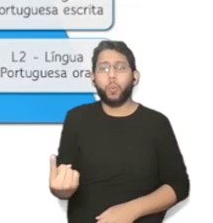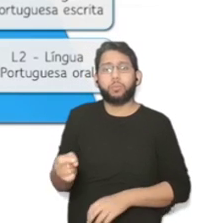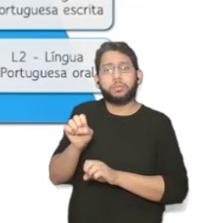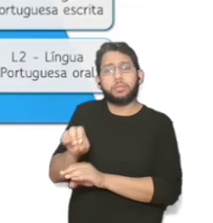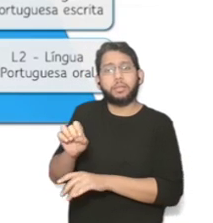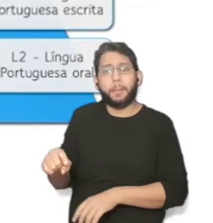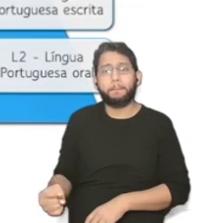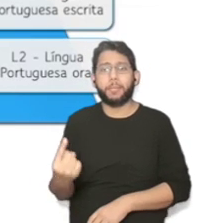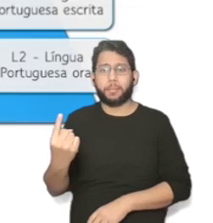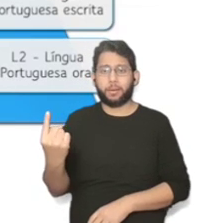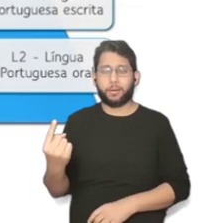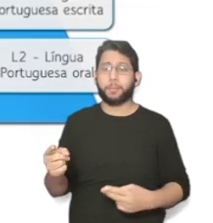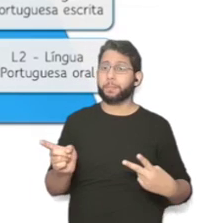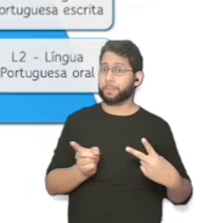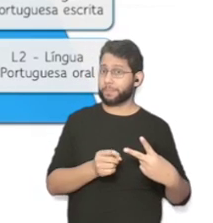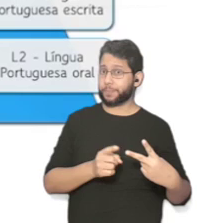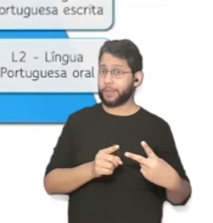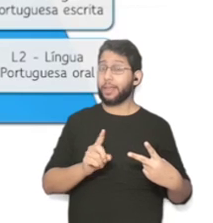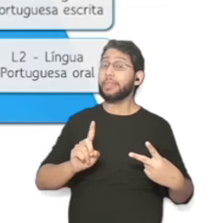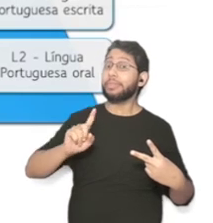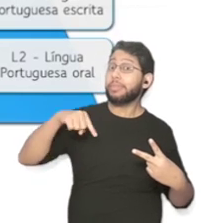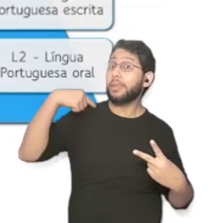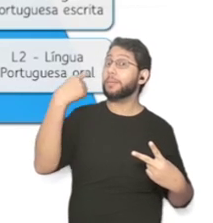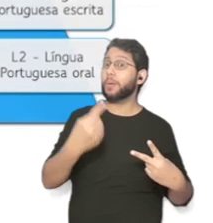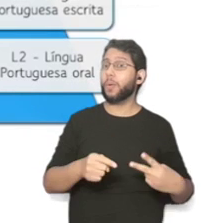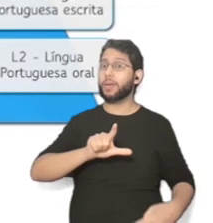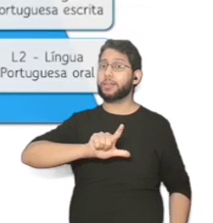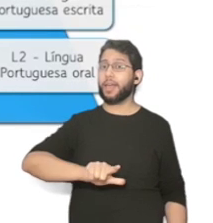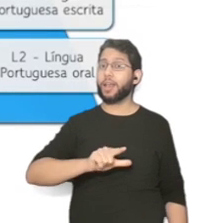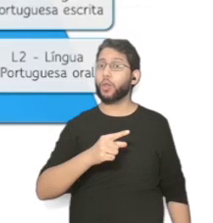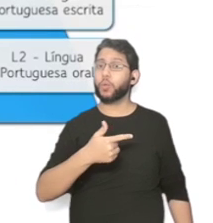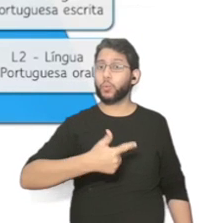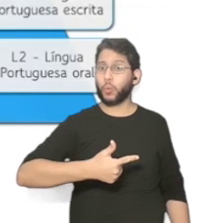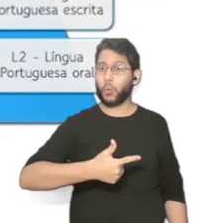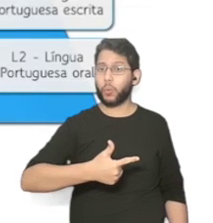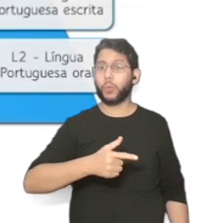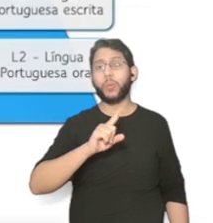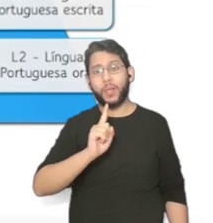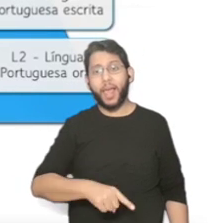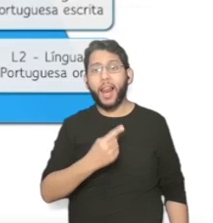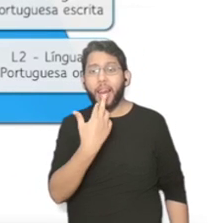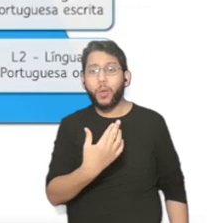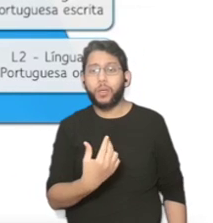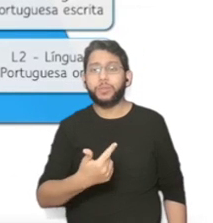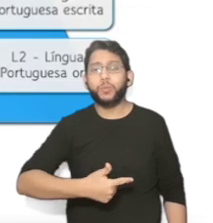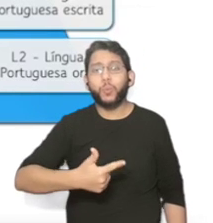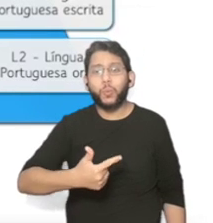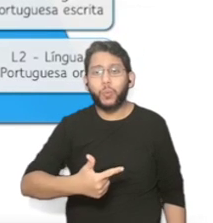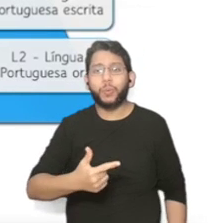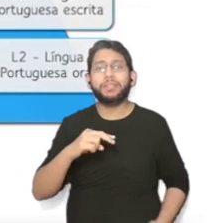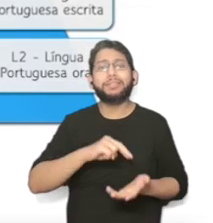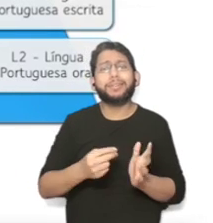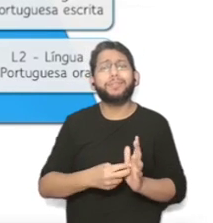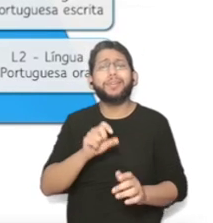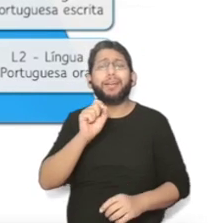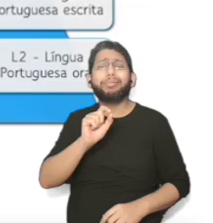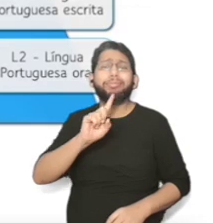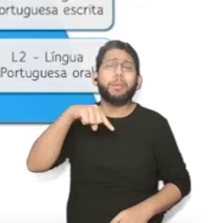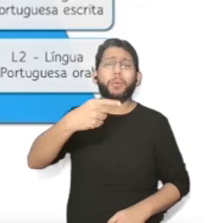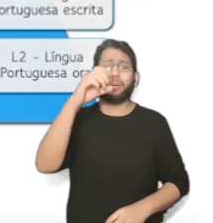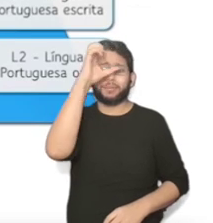português como L2, sendo a sigla L2 usada para dizer que é uma segunda língua. É como se eu dissesse